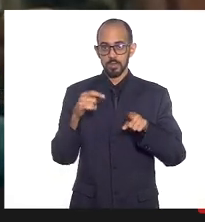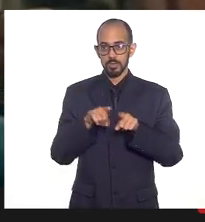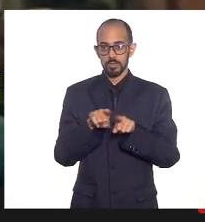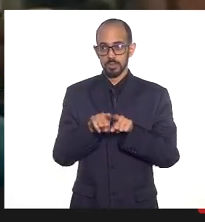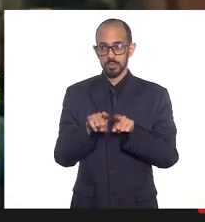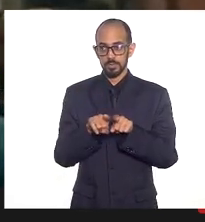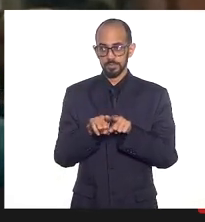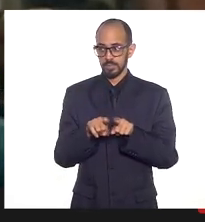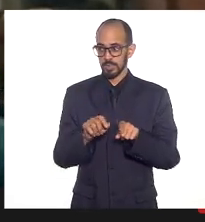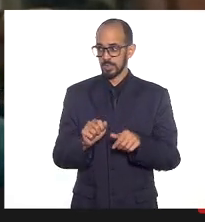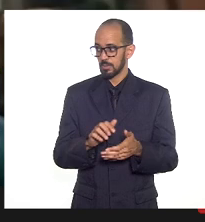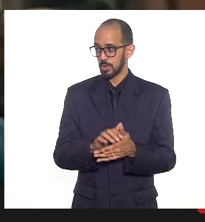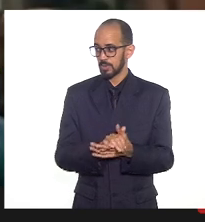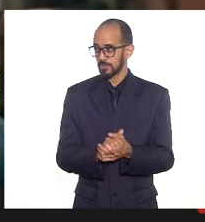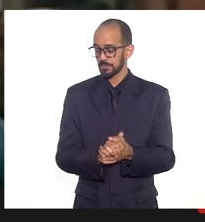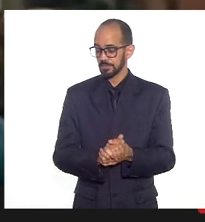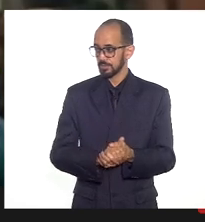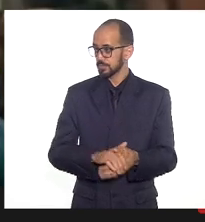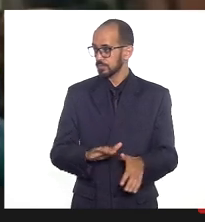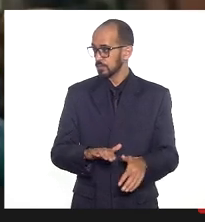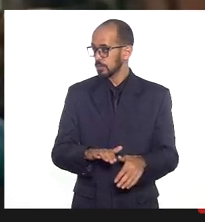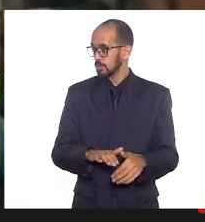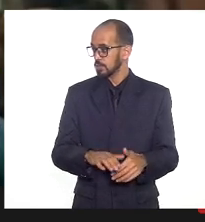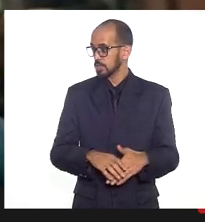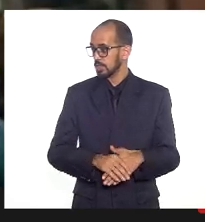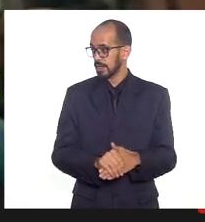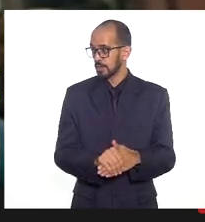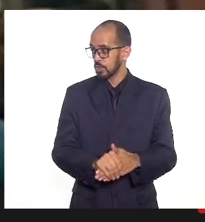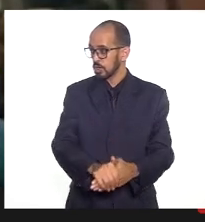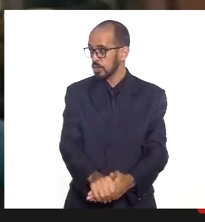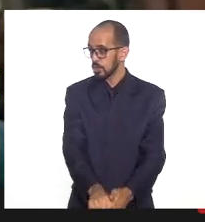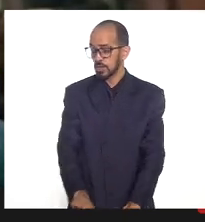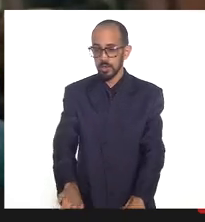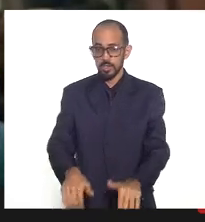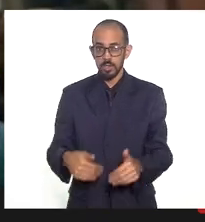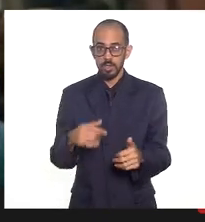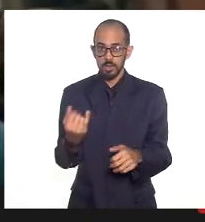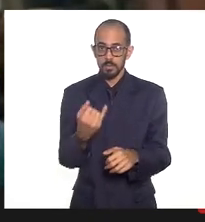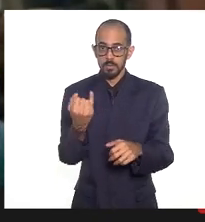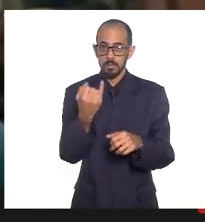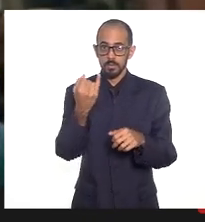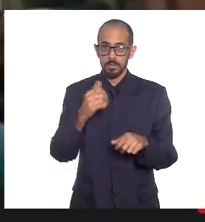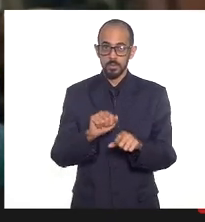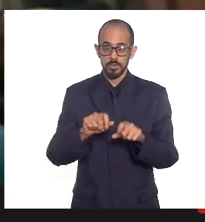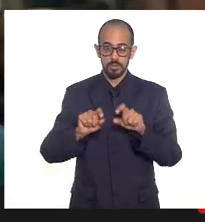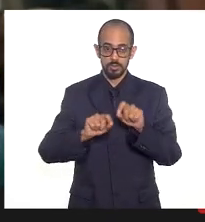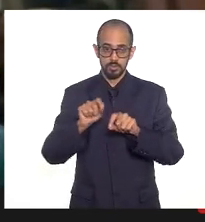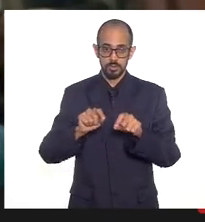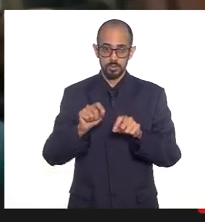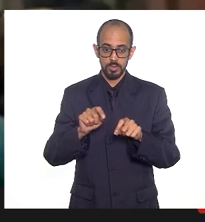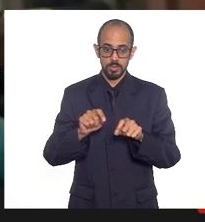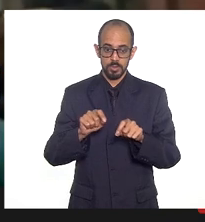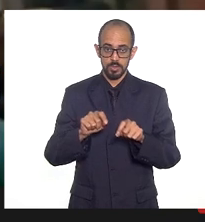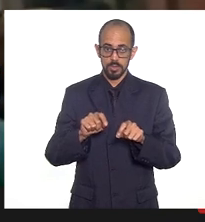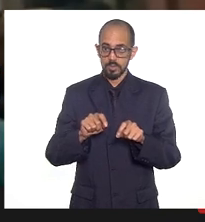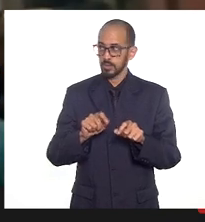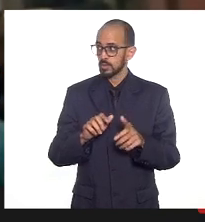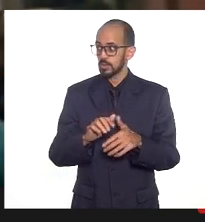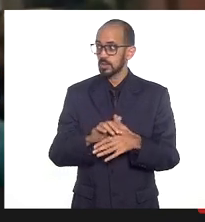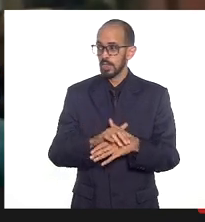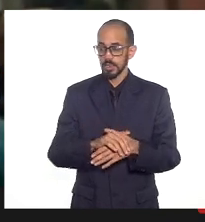tema que acho que no ano que vem vai nos mover mais, mas à frente pode ser um espaço muito importante de discussão desde já